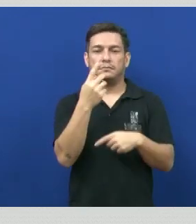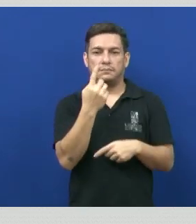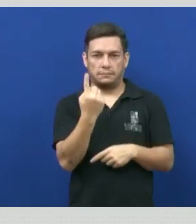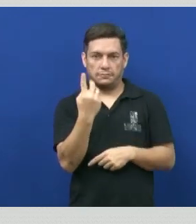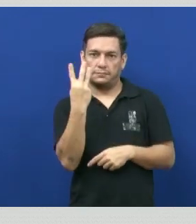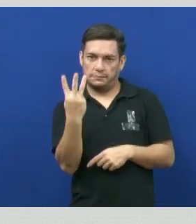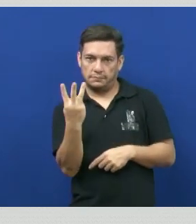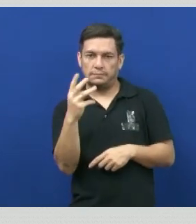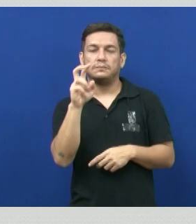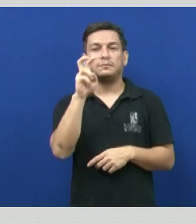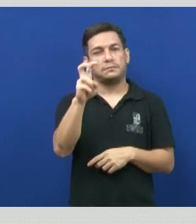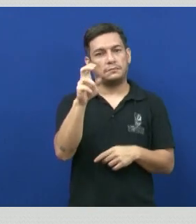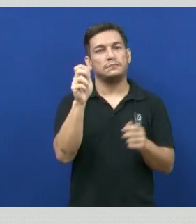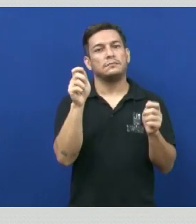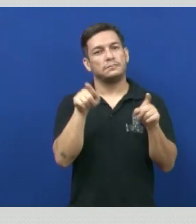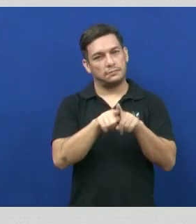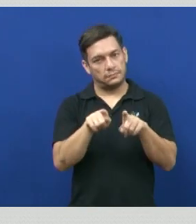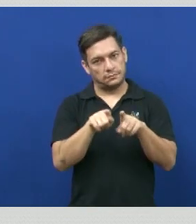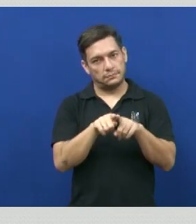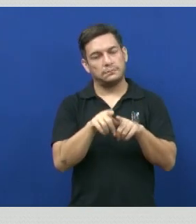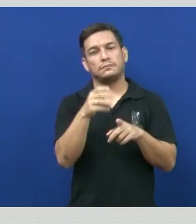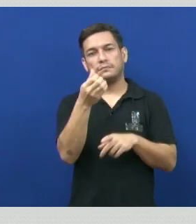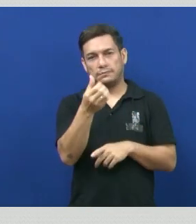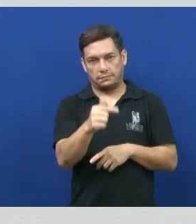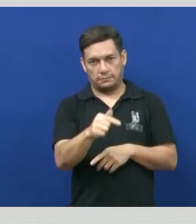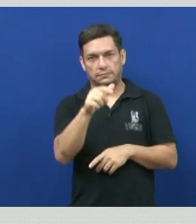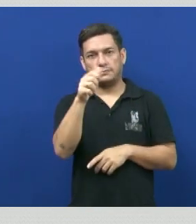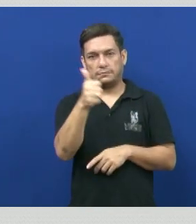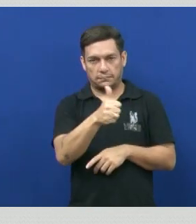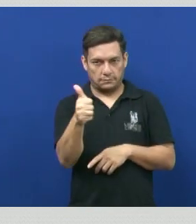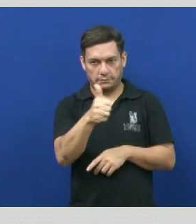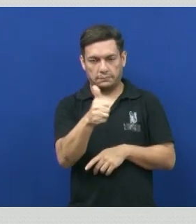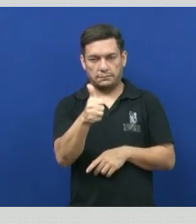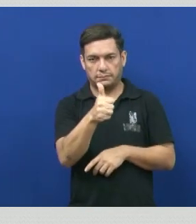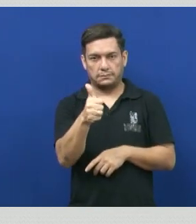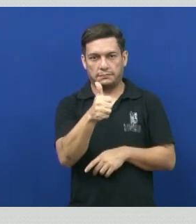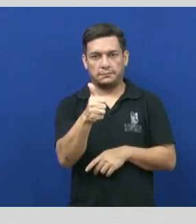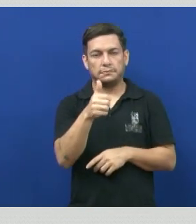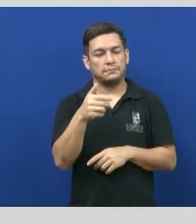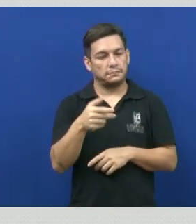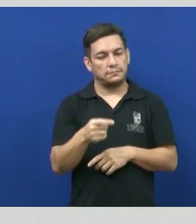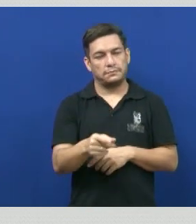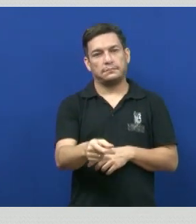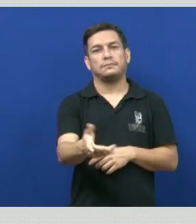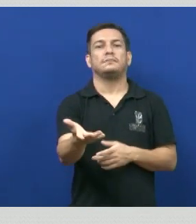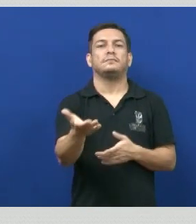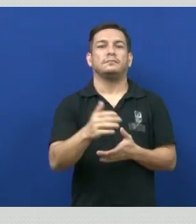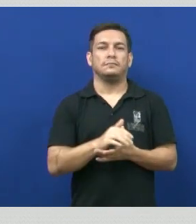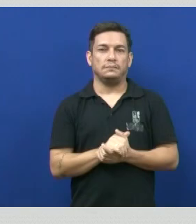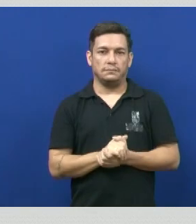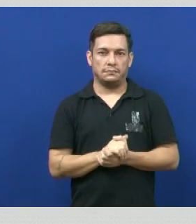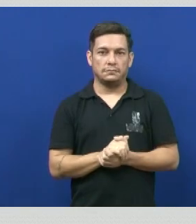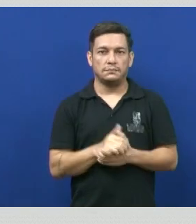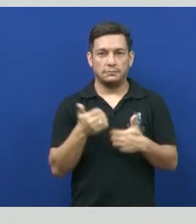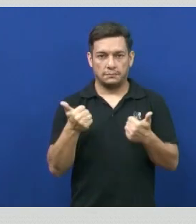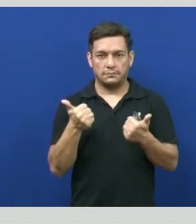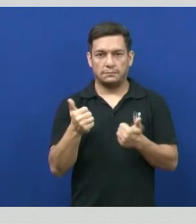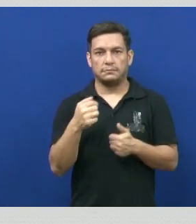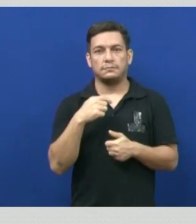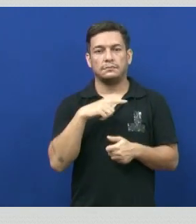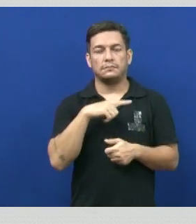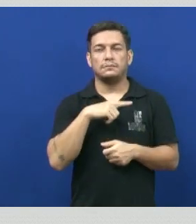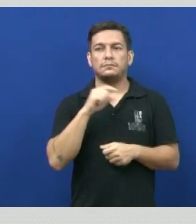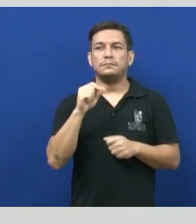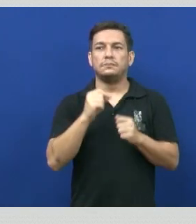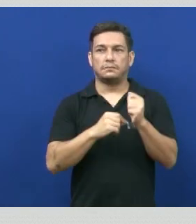3. O 5, da mesma forma, o 7, o 11 e assim por diante, tá bom? Nós temos